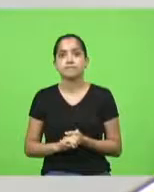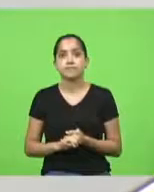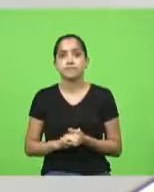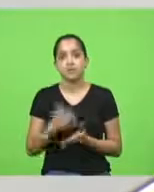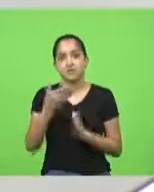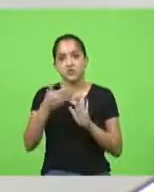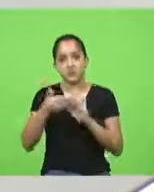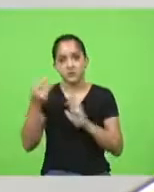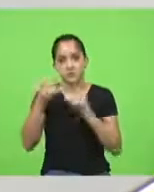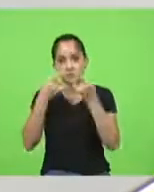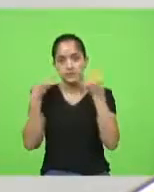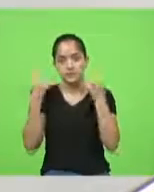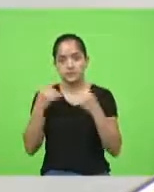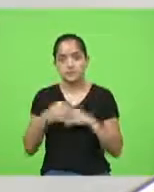melhor.